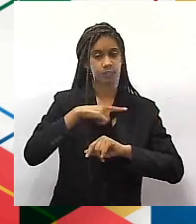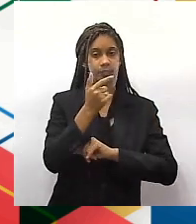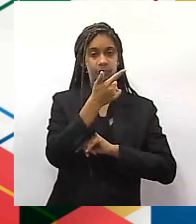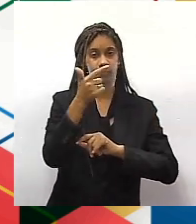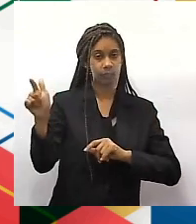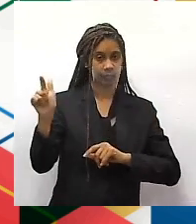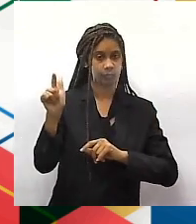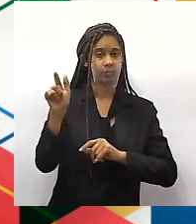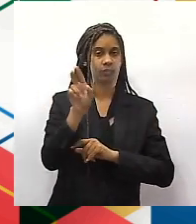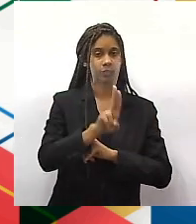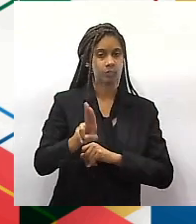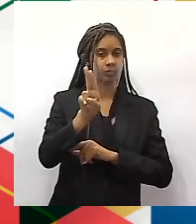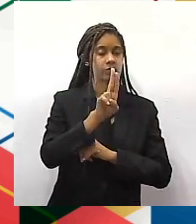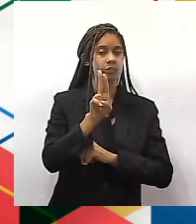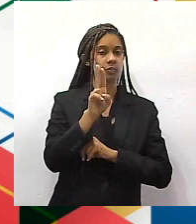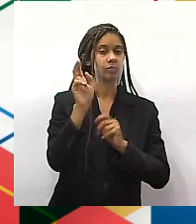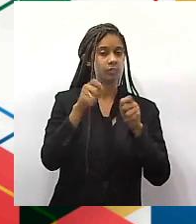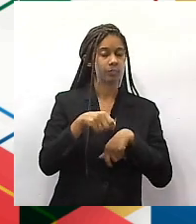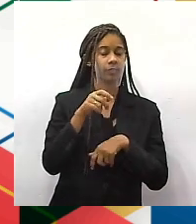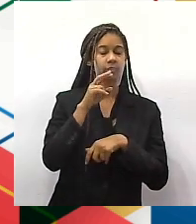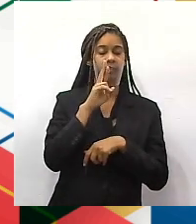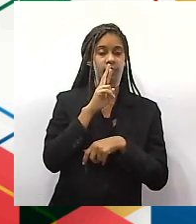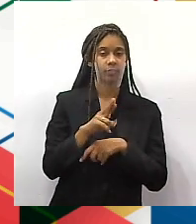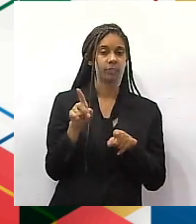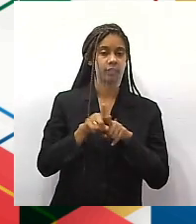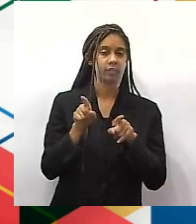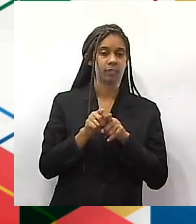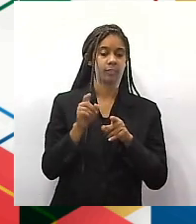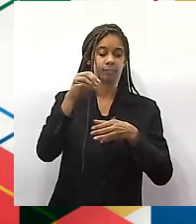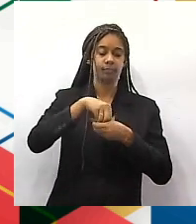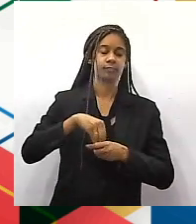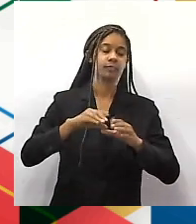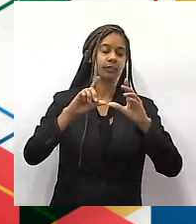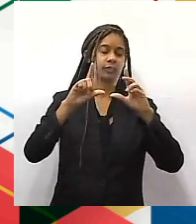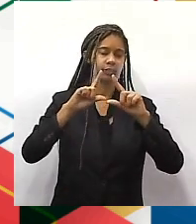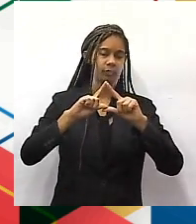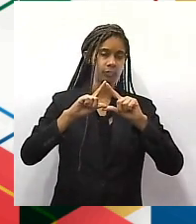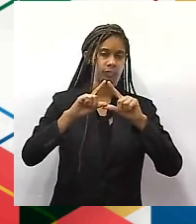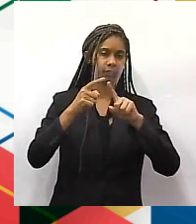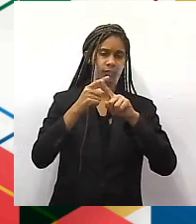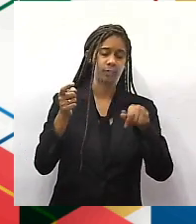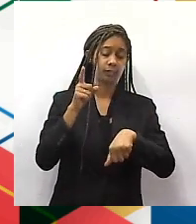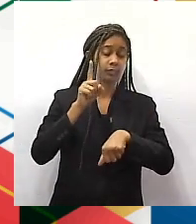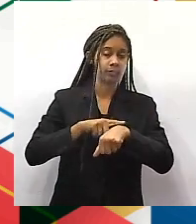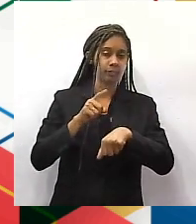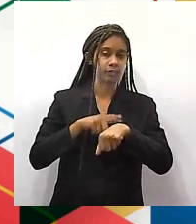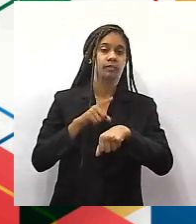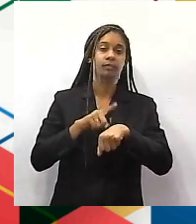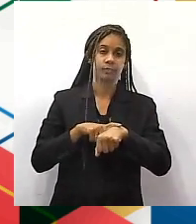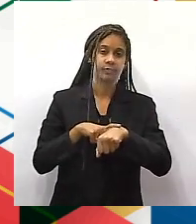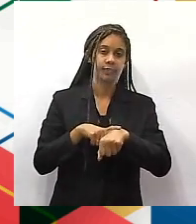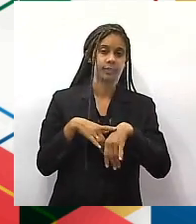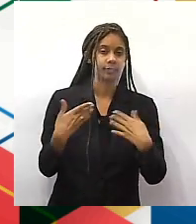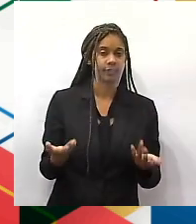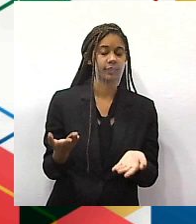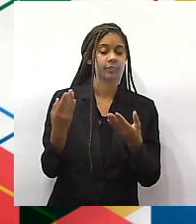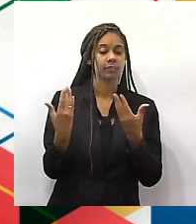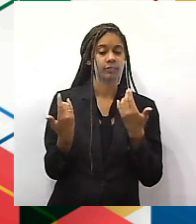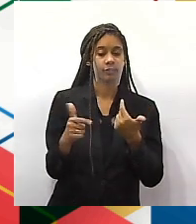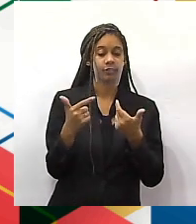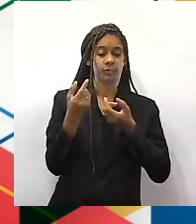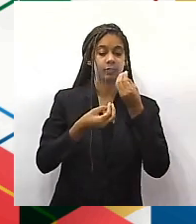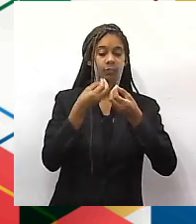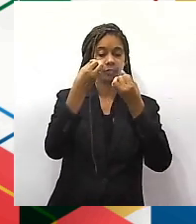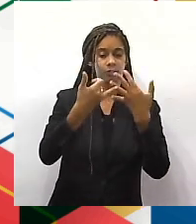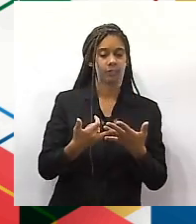do teorema de Tales nos triângulos, mas por uma questão de tempo, não dá para colocar aqui e discutir um por um. Mas tem o